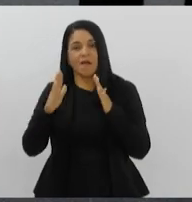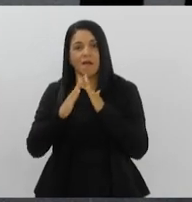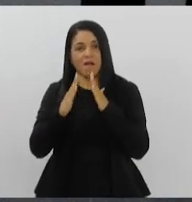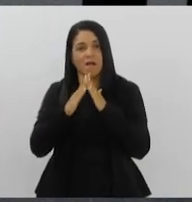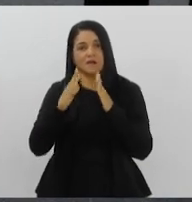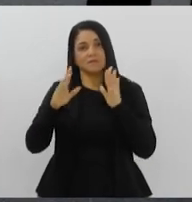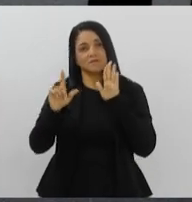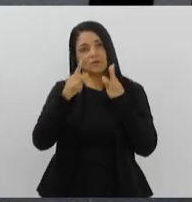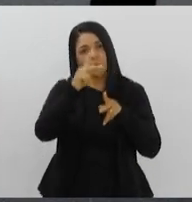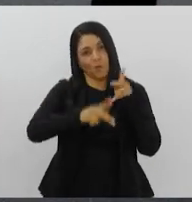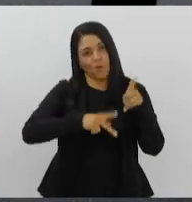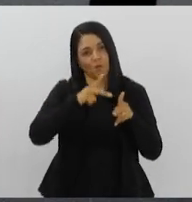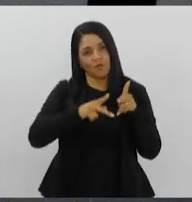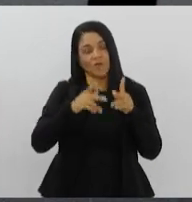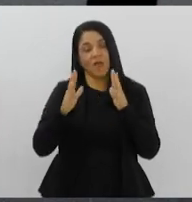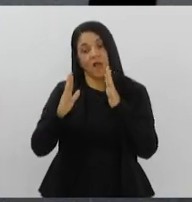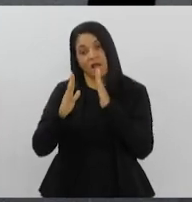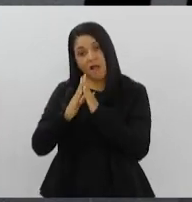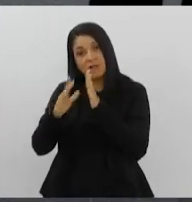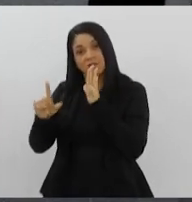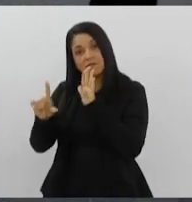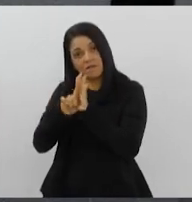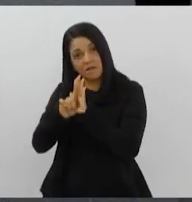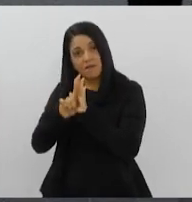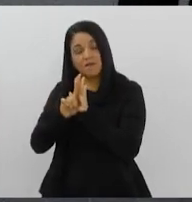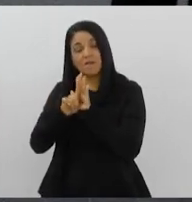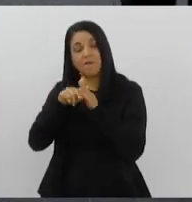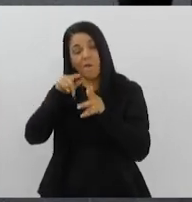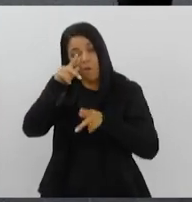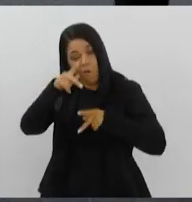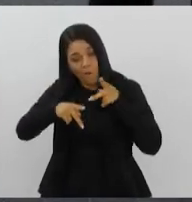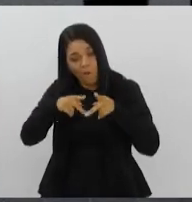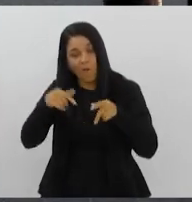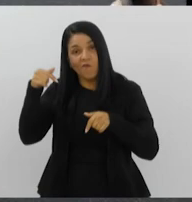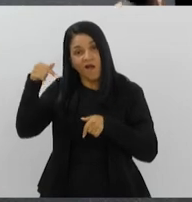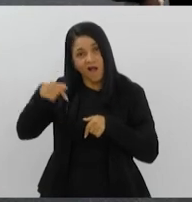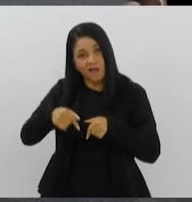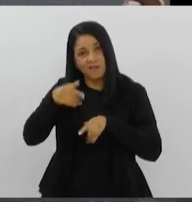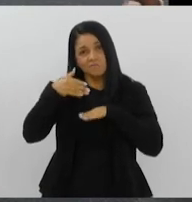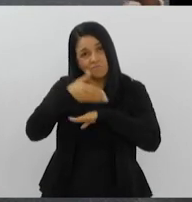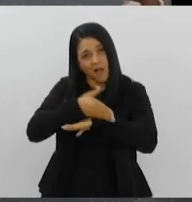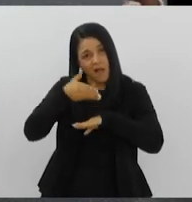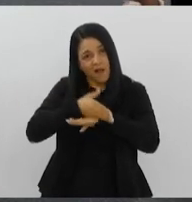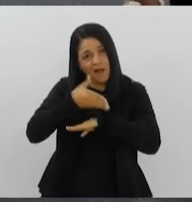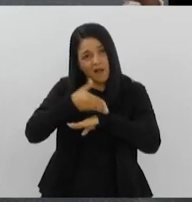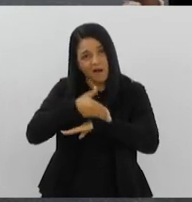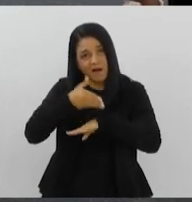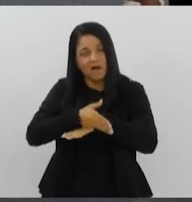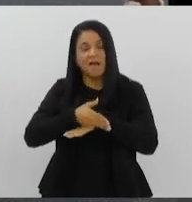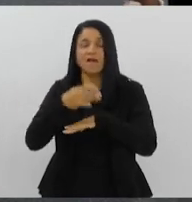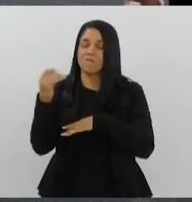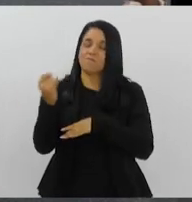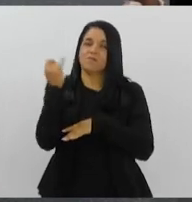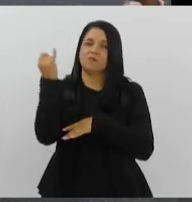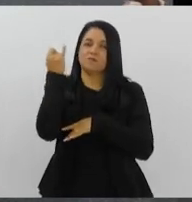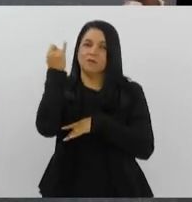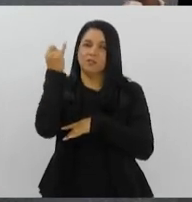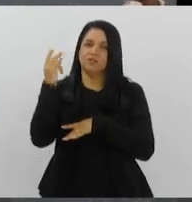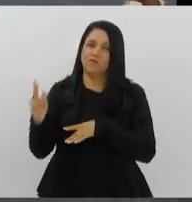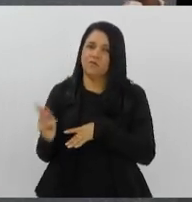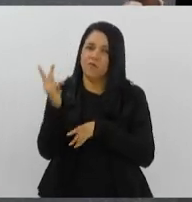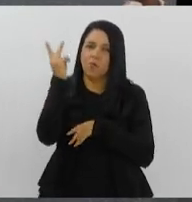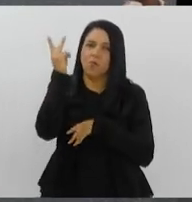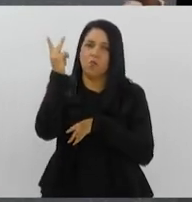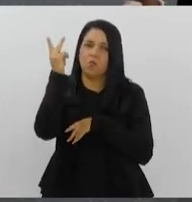povo, a casa de leis, portanto, o povo estar aqui nesta casa é muito importante e só